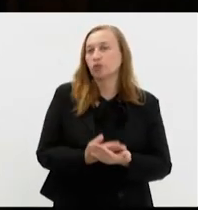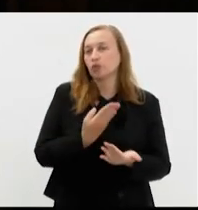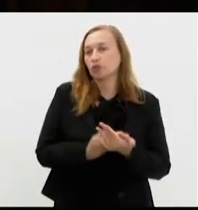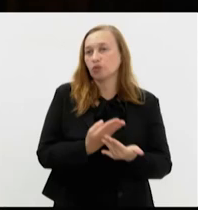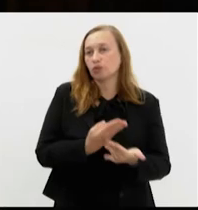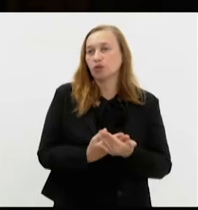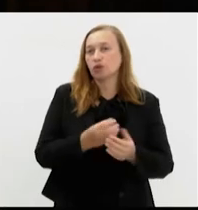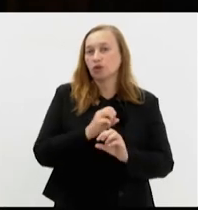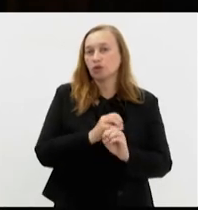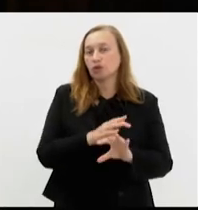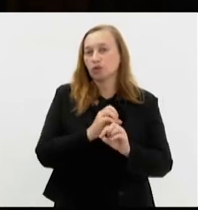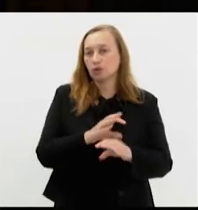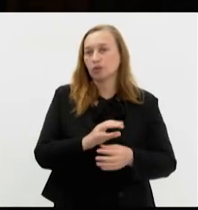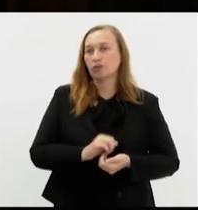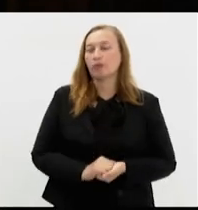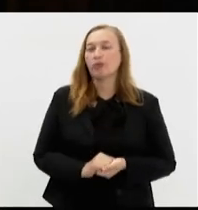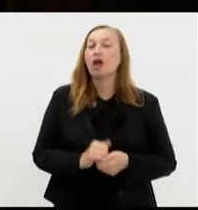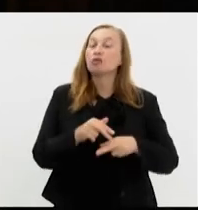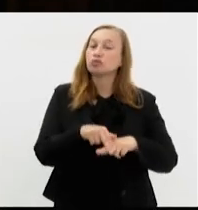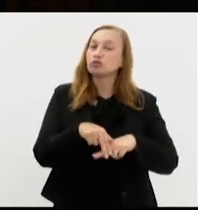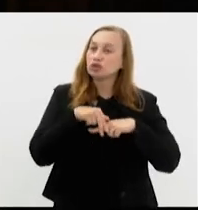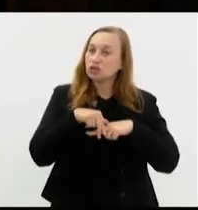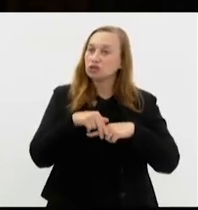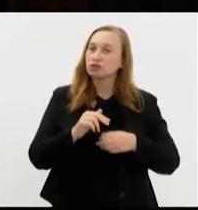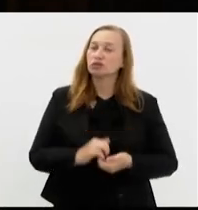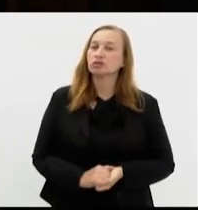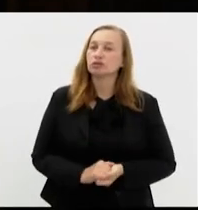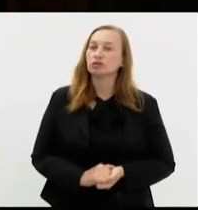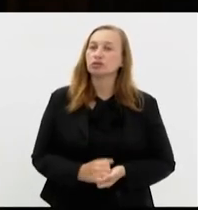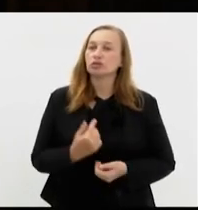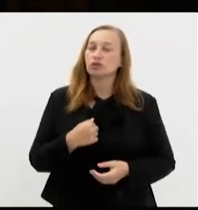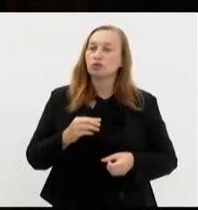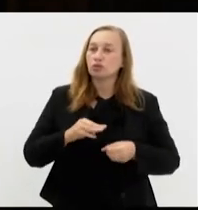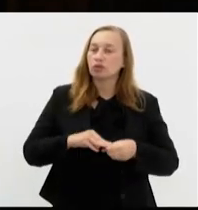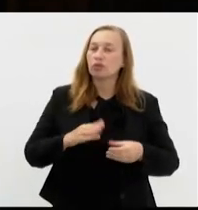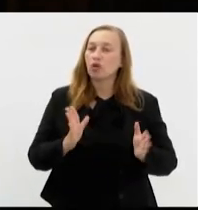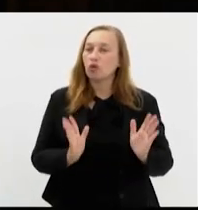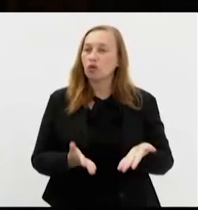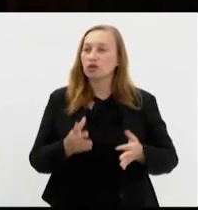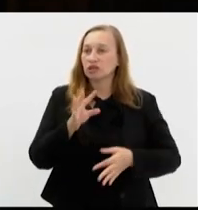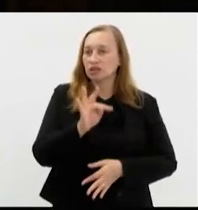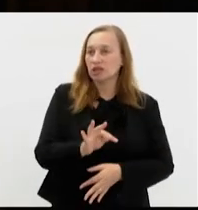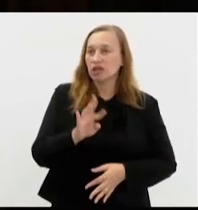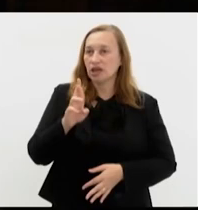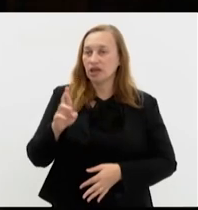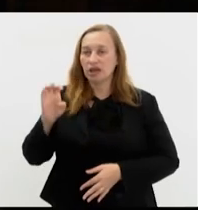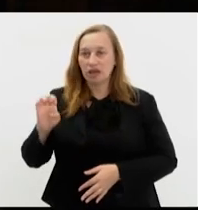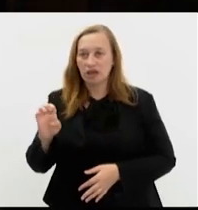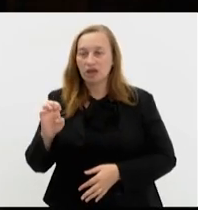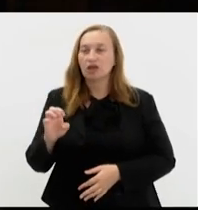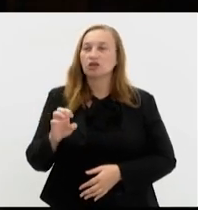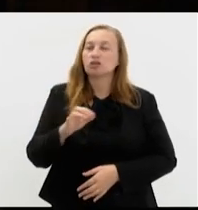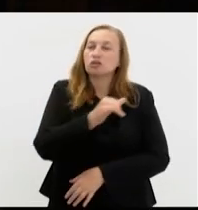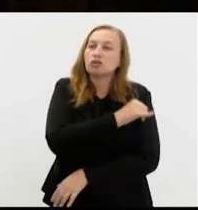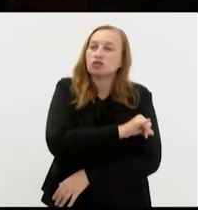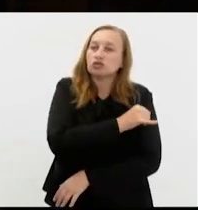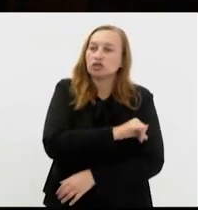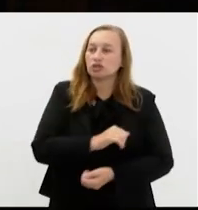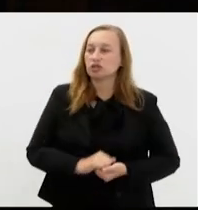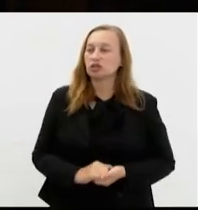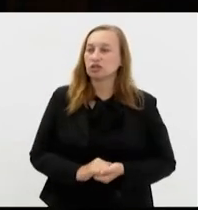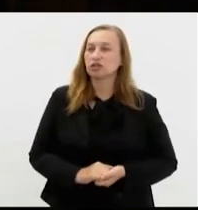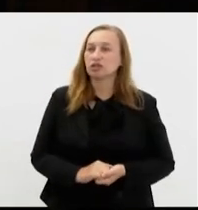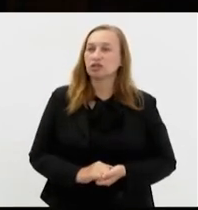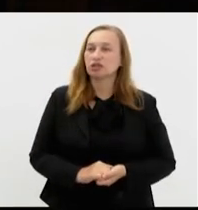na educação por isso que como membra hoje do TRE do Rio de Janeiro me candidatei a ocupar a